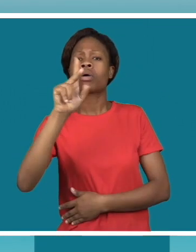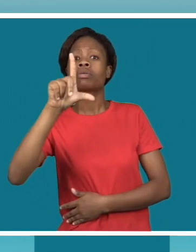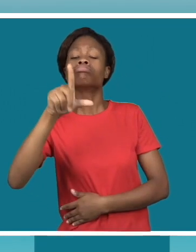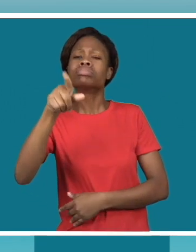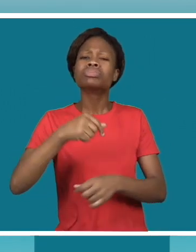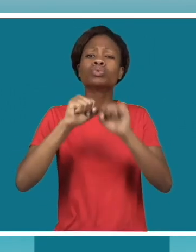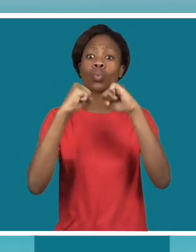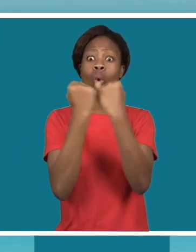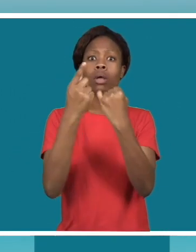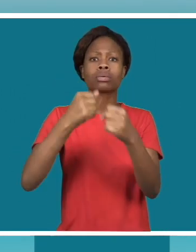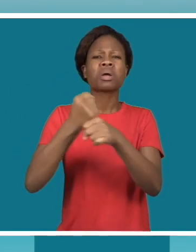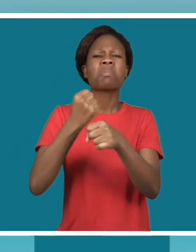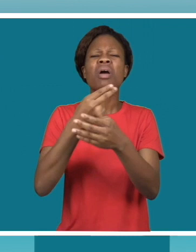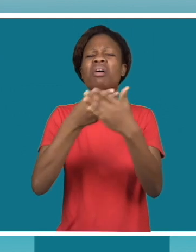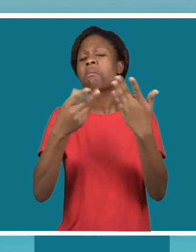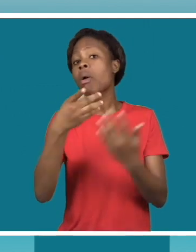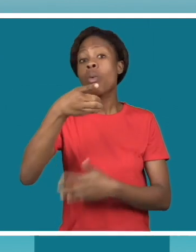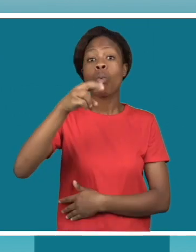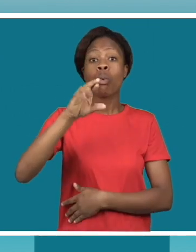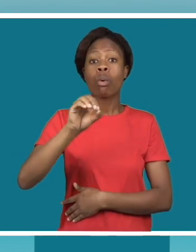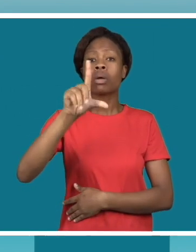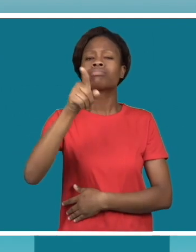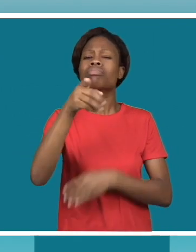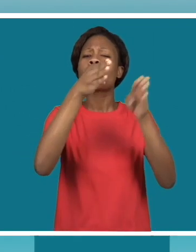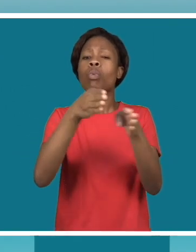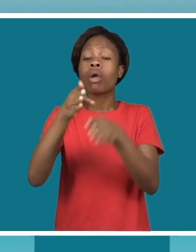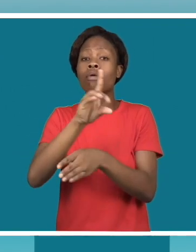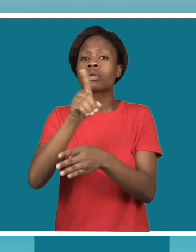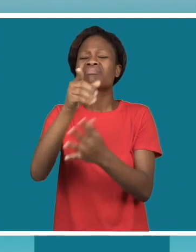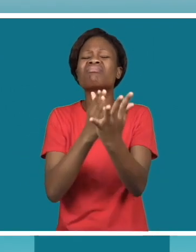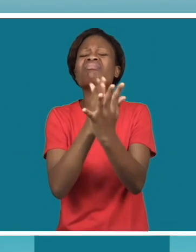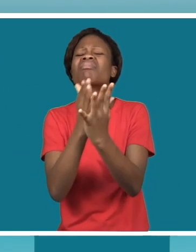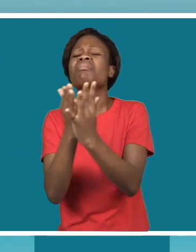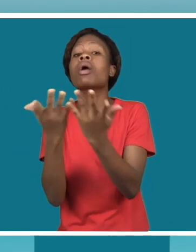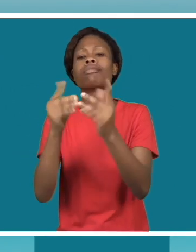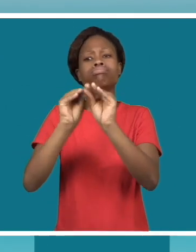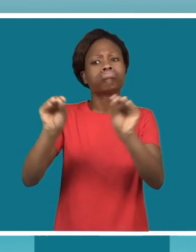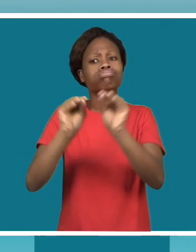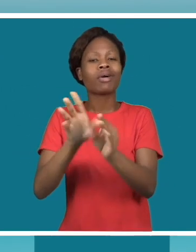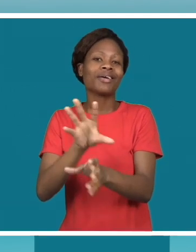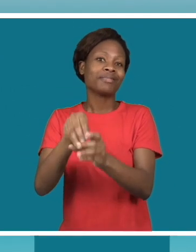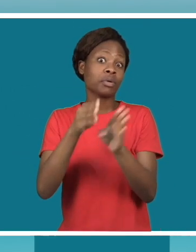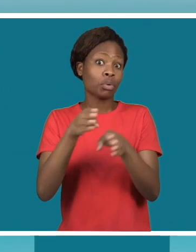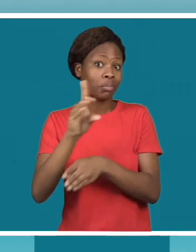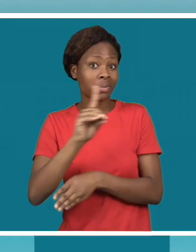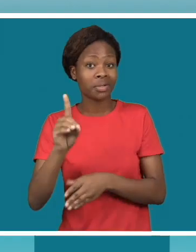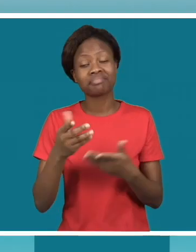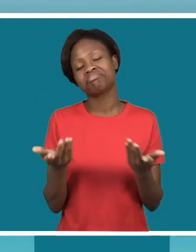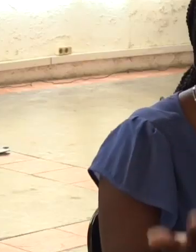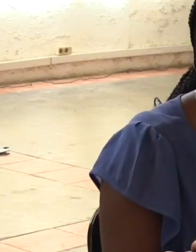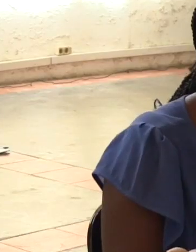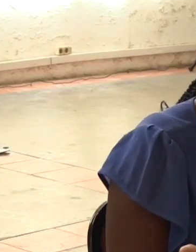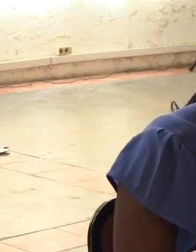da sociedade civil e associações que trabalham em prol desta camada social a fim de discutirem estratégias